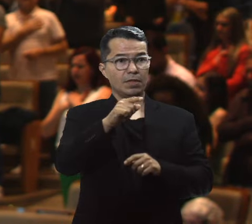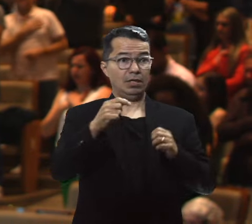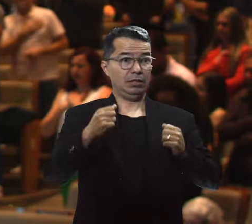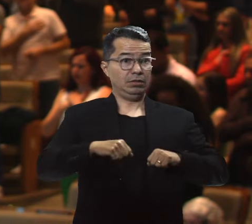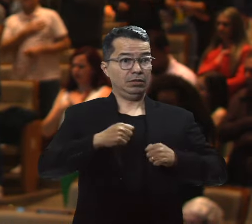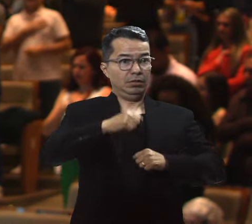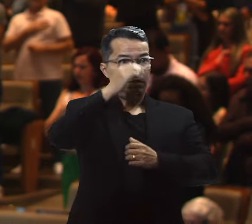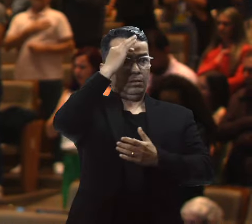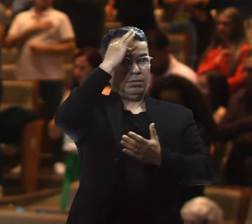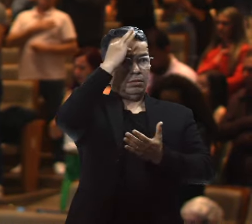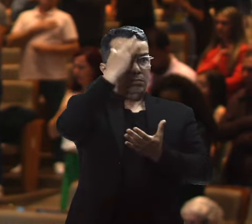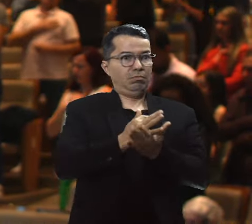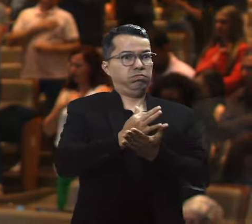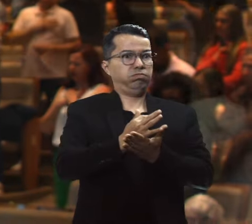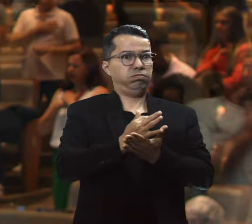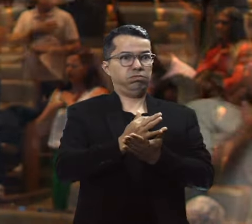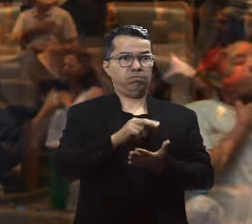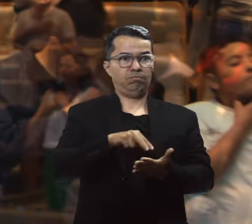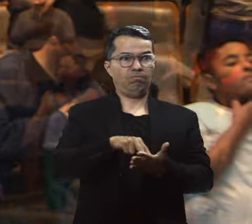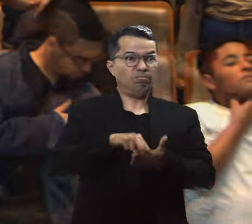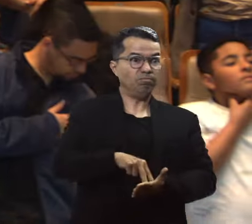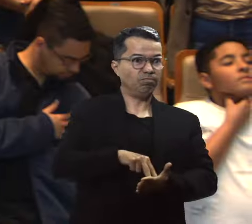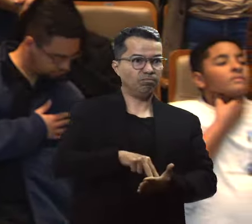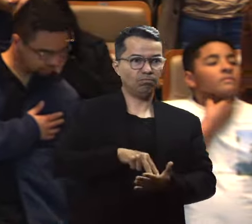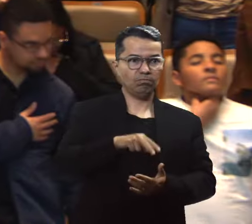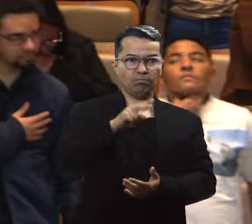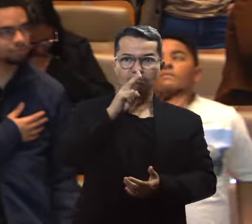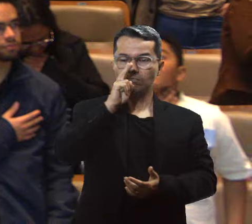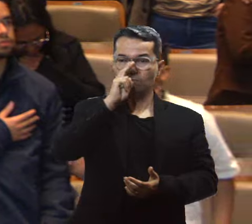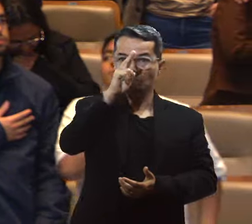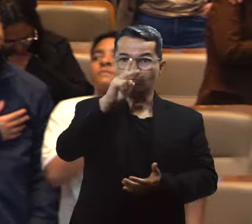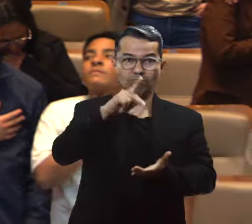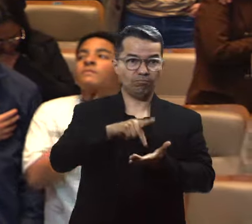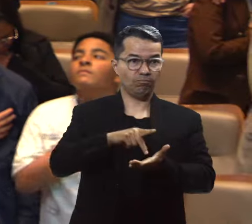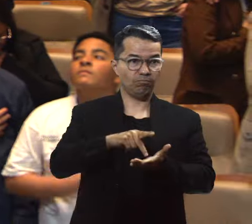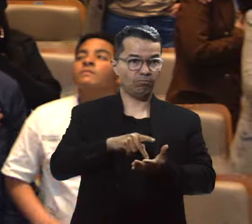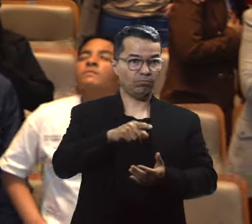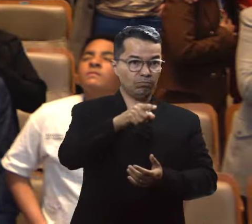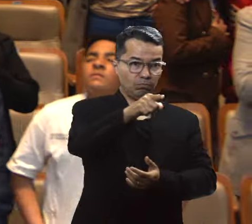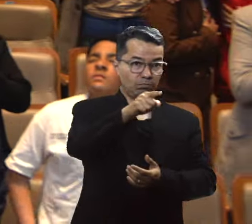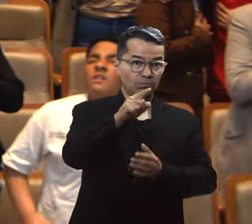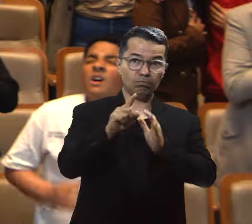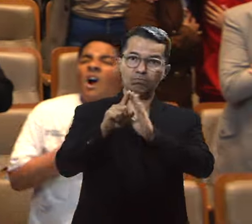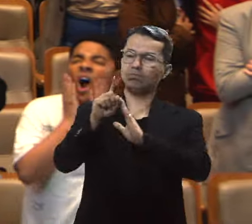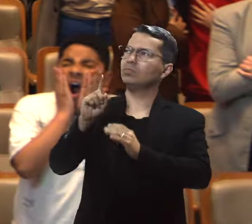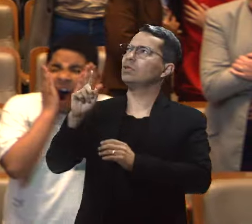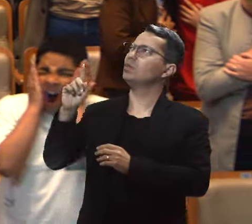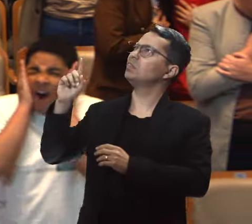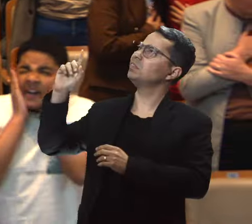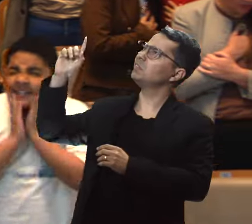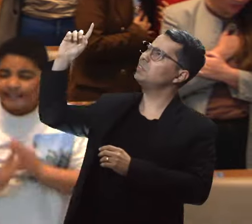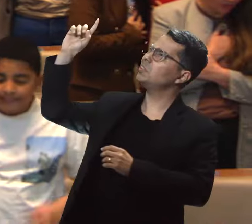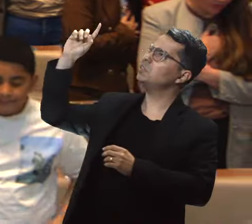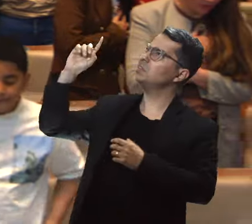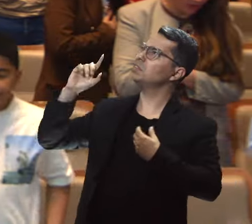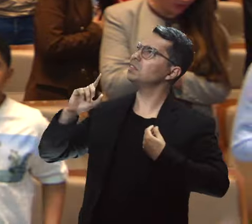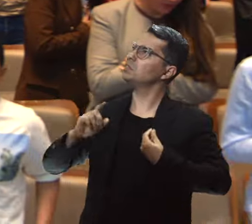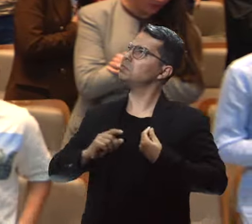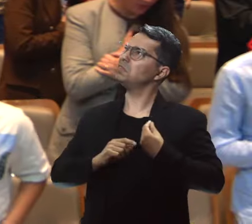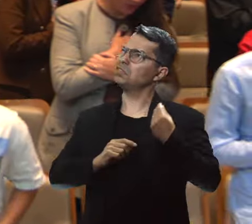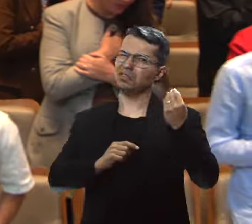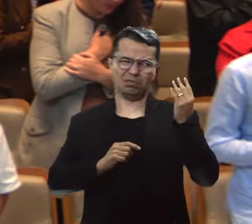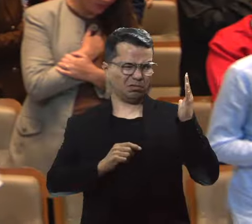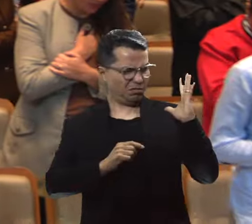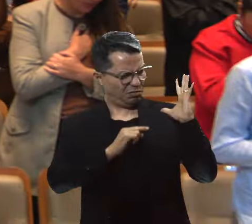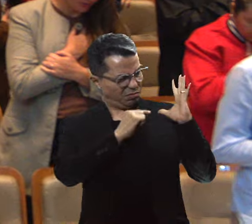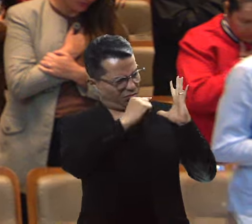verdade, sinceridade. Pergunta assim: Deus, existe alguma área da minha vida